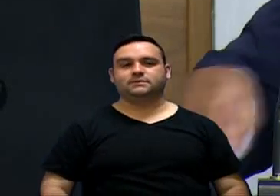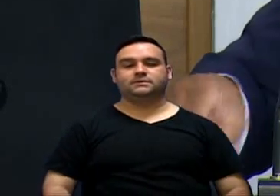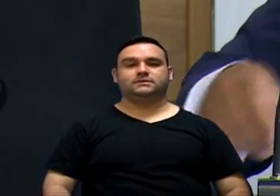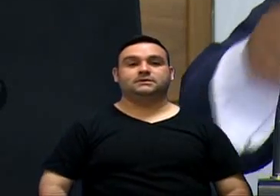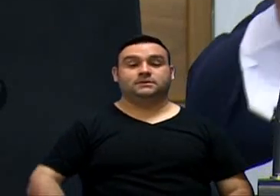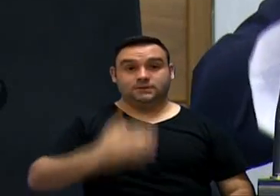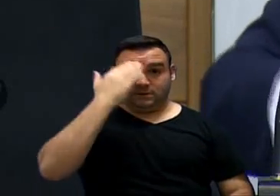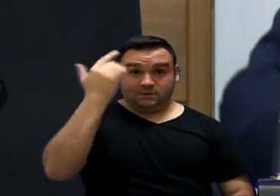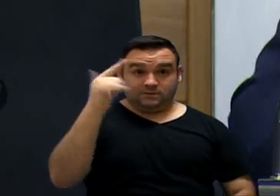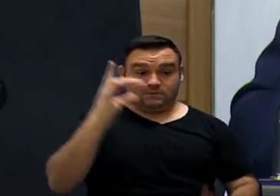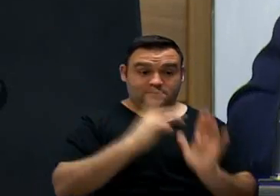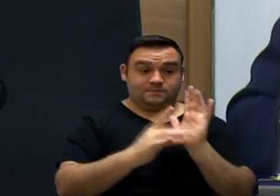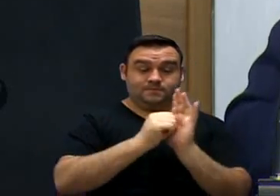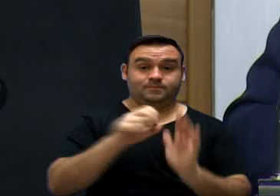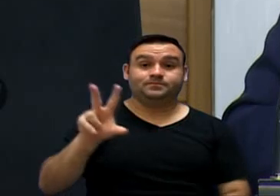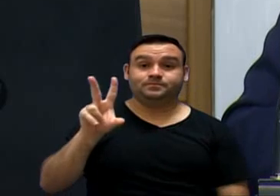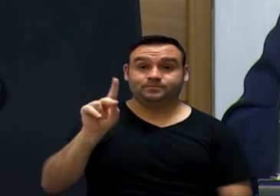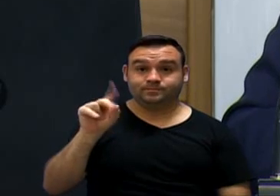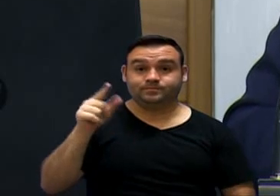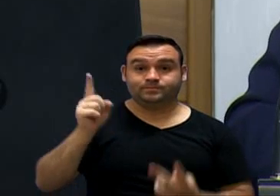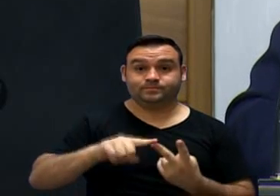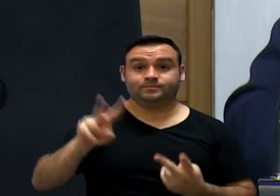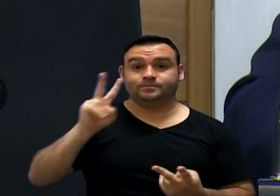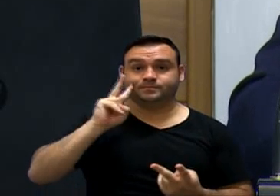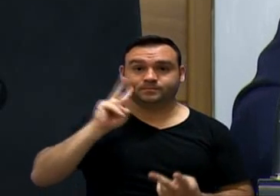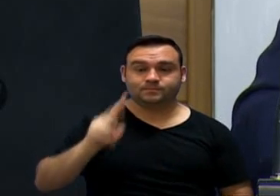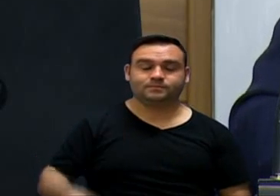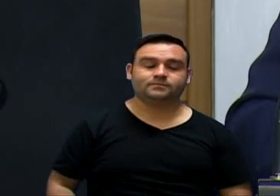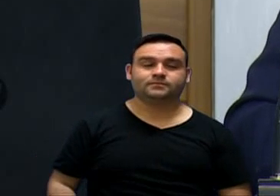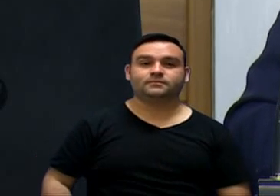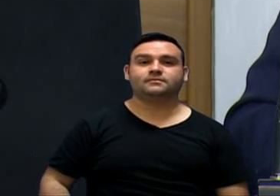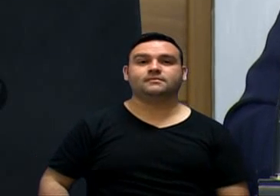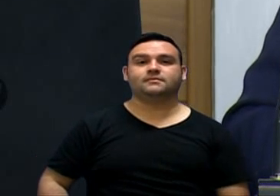vereador. Próximo inscrito, vereador Vinícius, foi vereador Vitão.